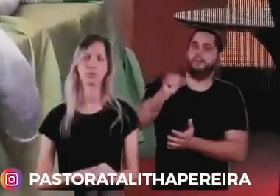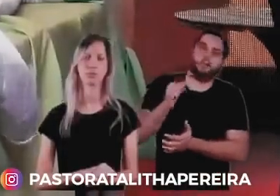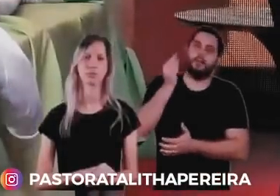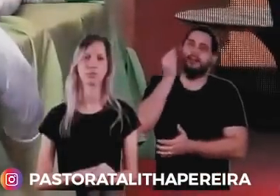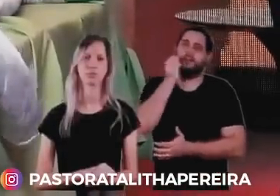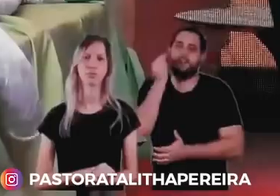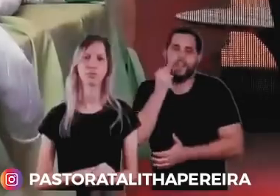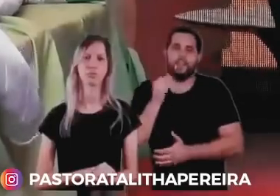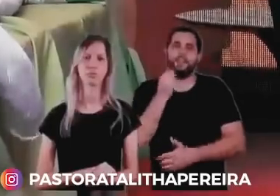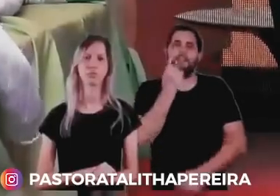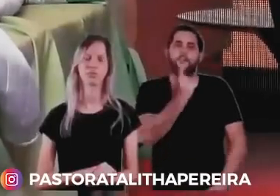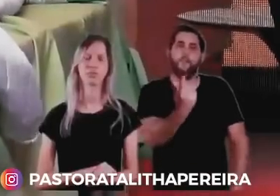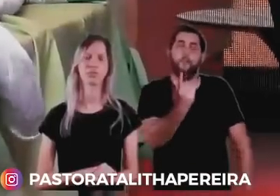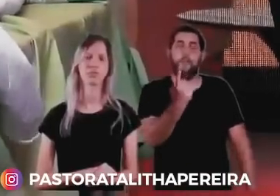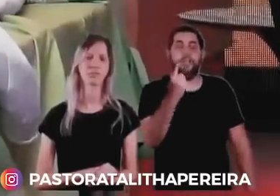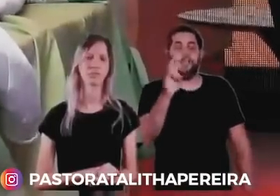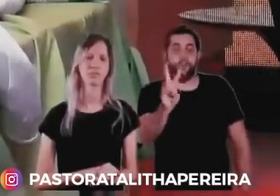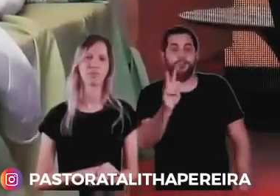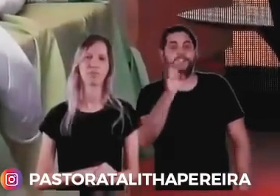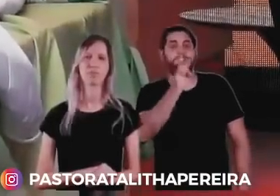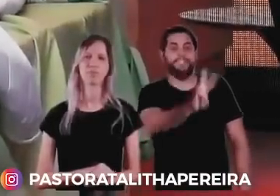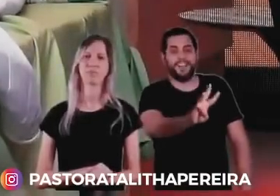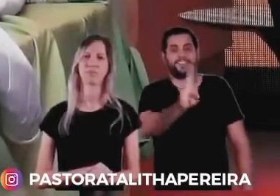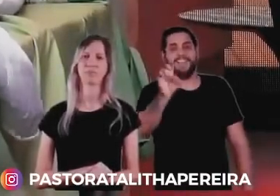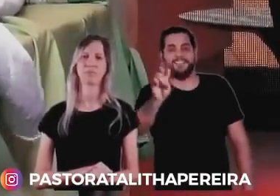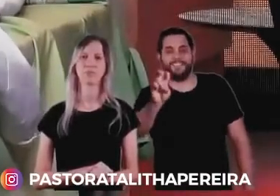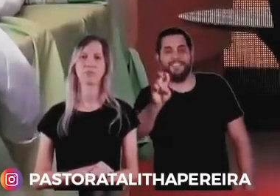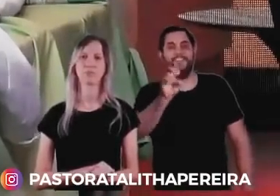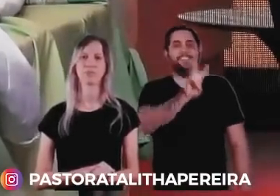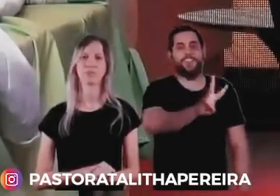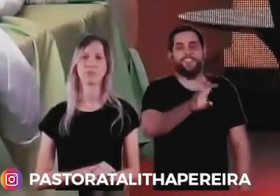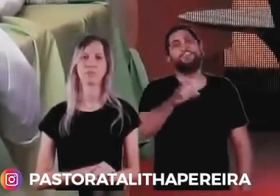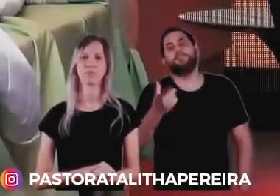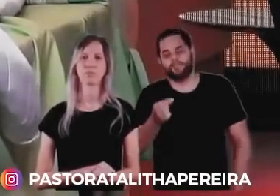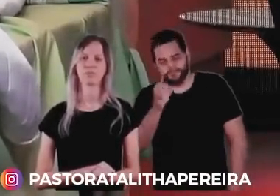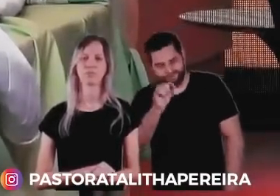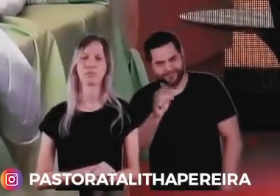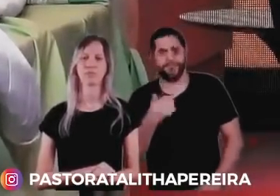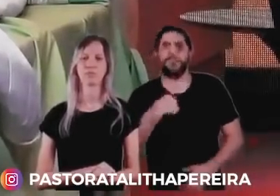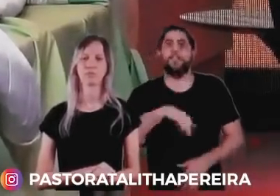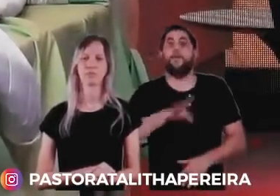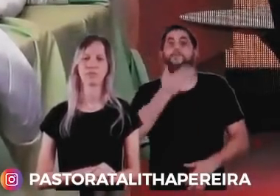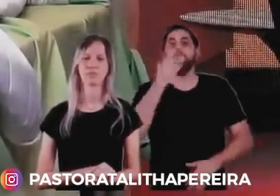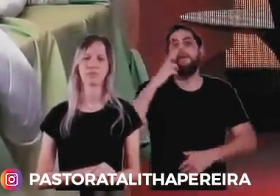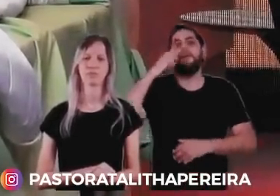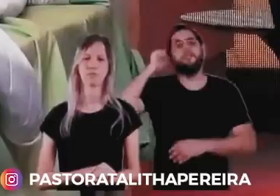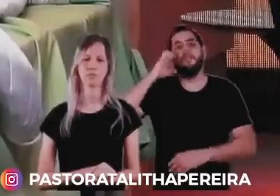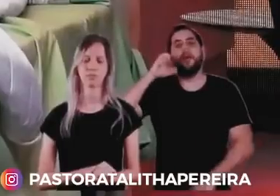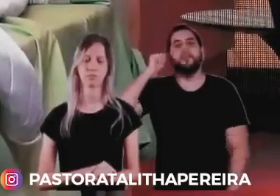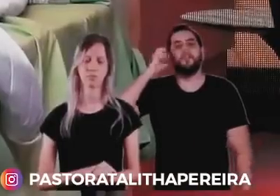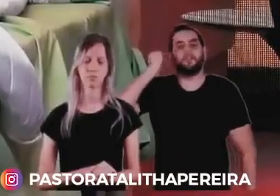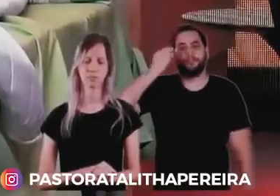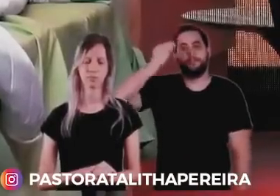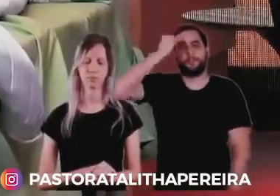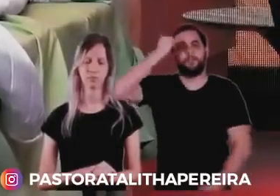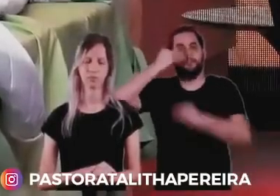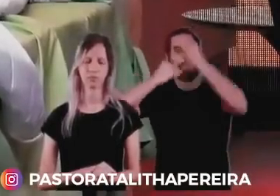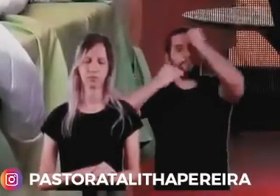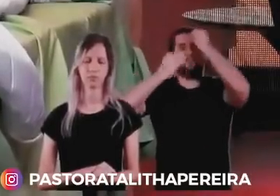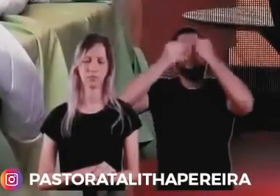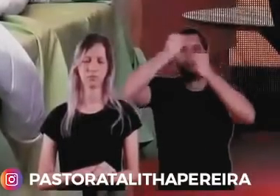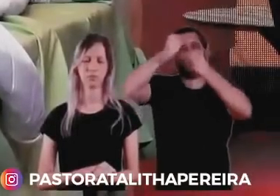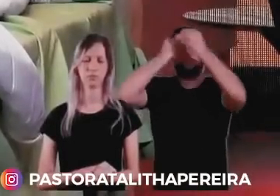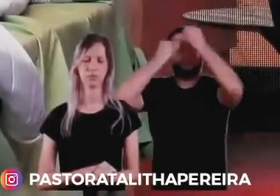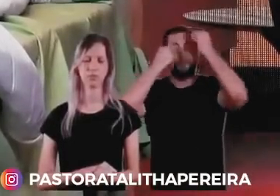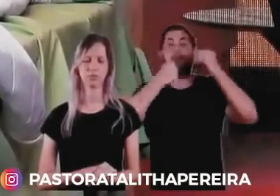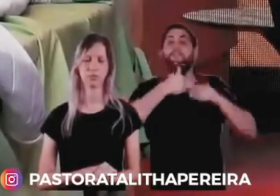Olha o cola-rato. 1 é 2, 3 é 5. 1 é 2, 3 é 5. Olha o cola-rato. O cara de tanto levar isso na mente, aí vai